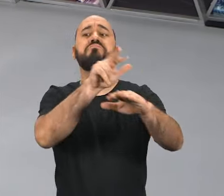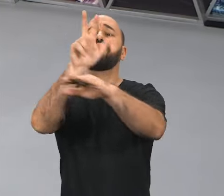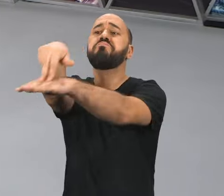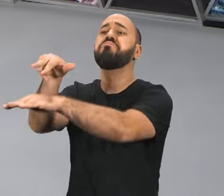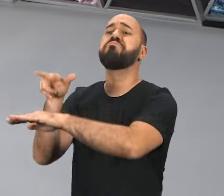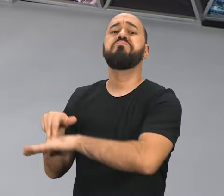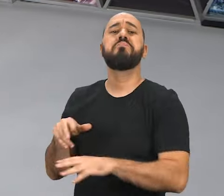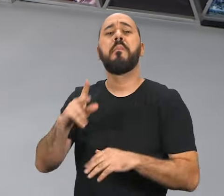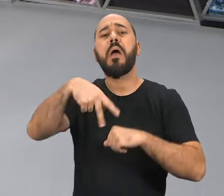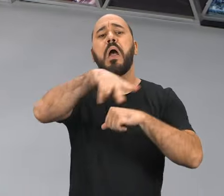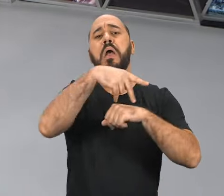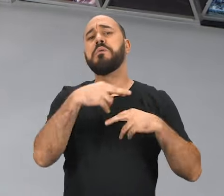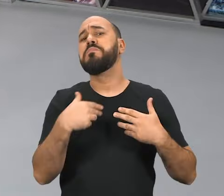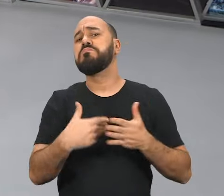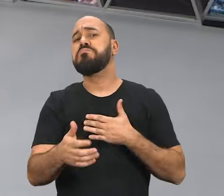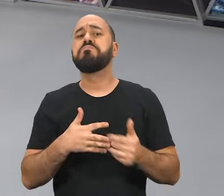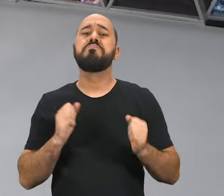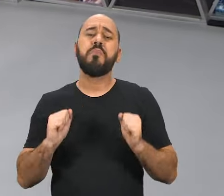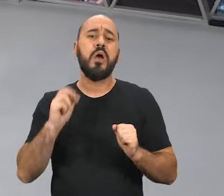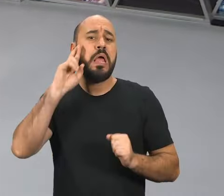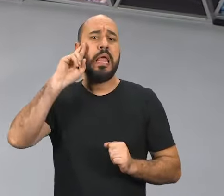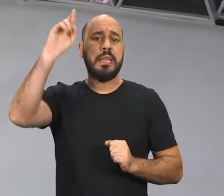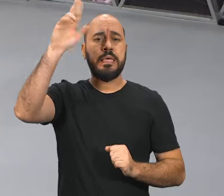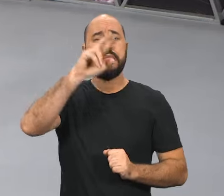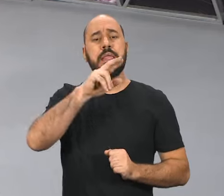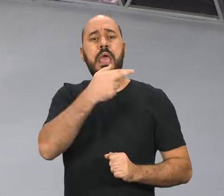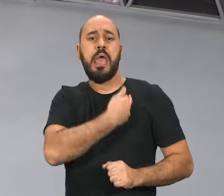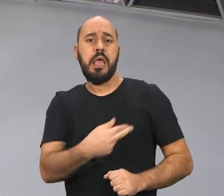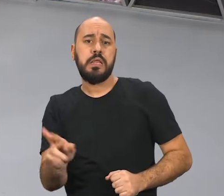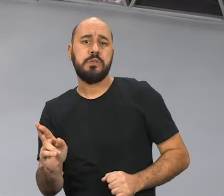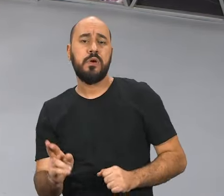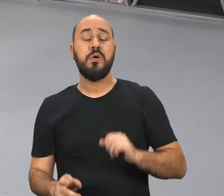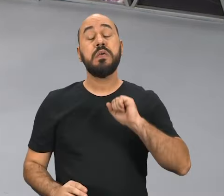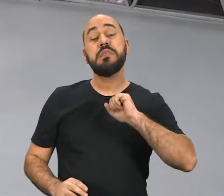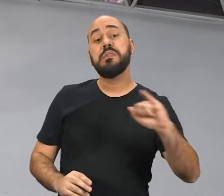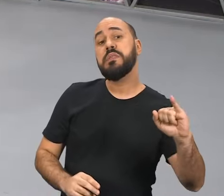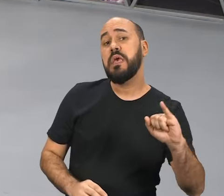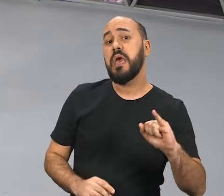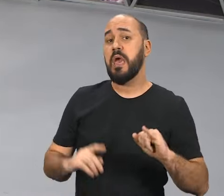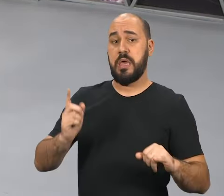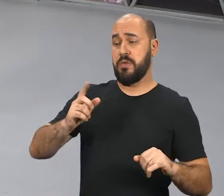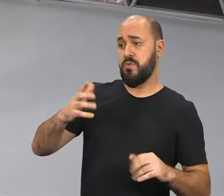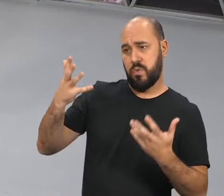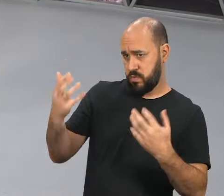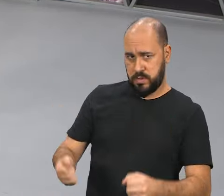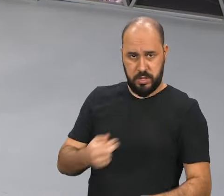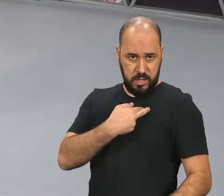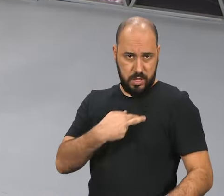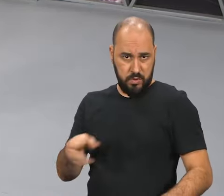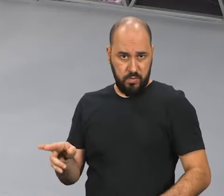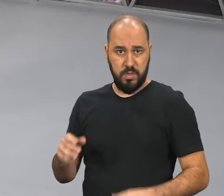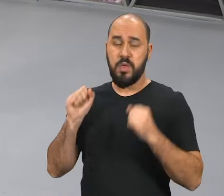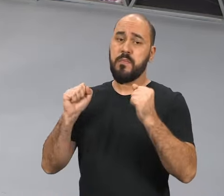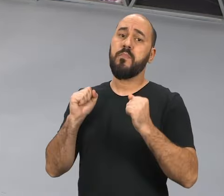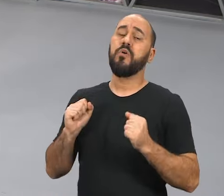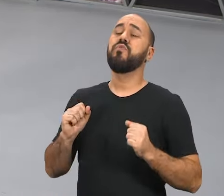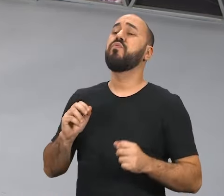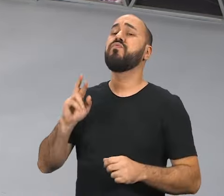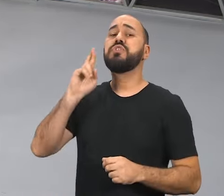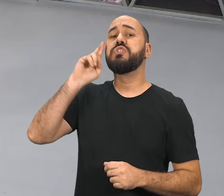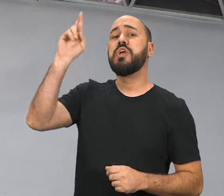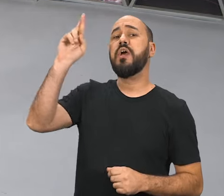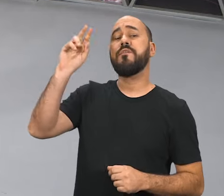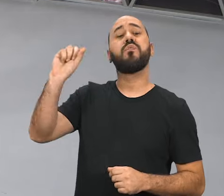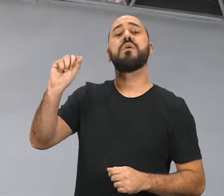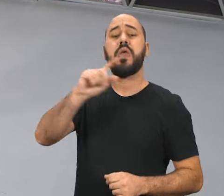pode? Pode, claro. Mas se tiver algum país que não o aceita como líder religioso, ele pode ir como um chefe de Estado. Ele